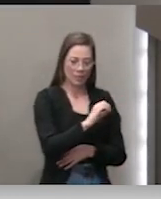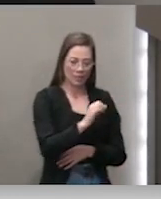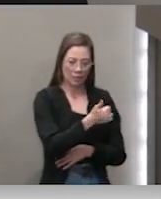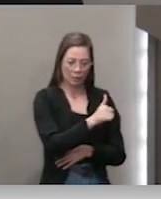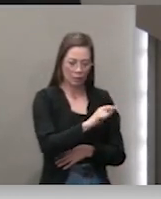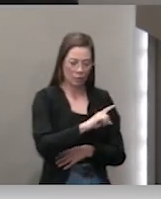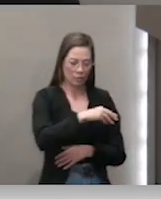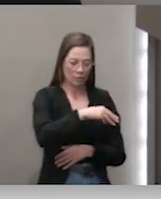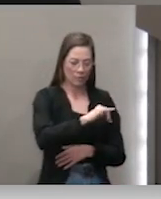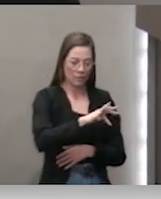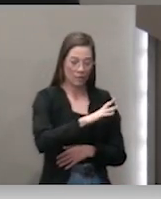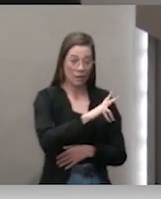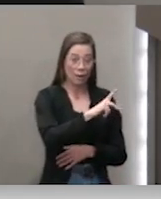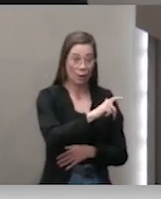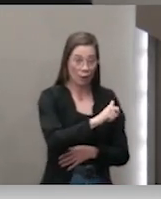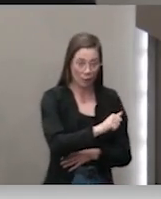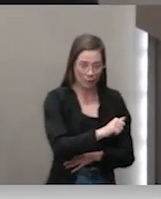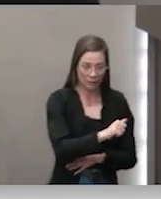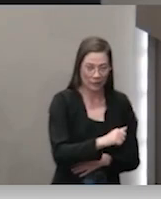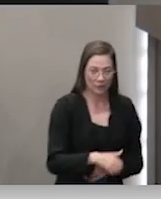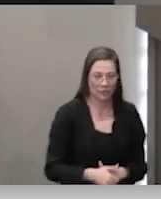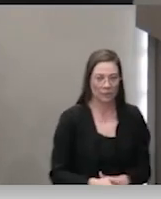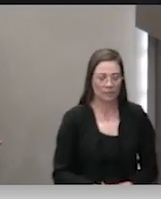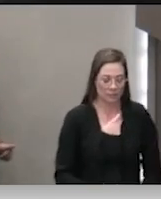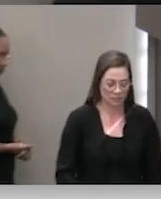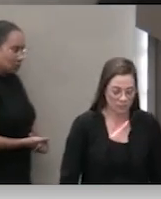milhões. Mas preciso, em contrapartida,